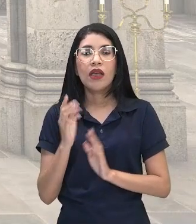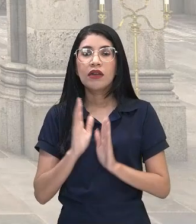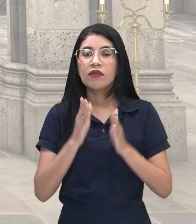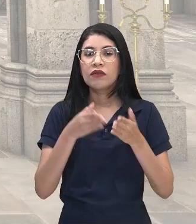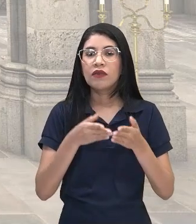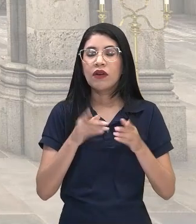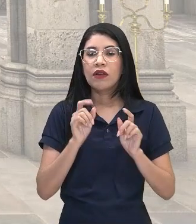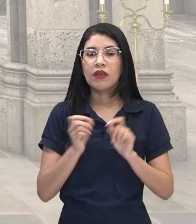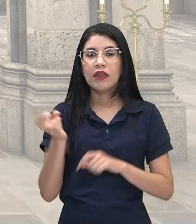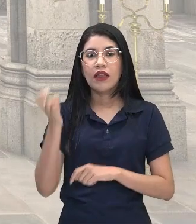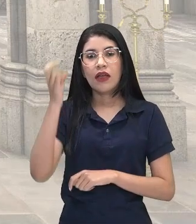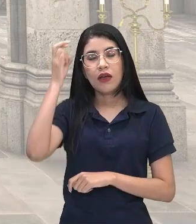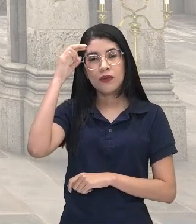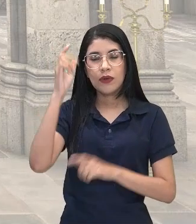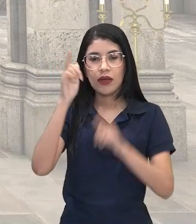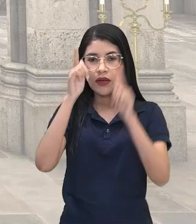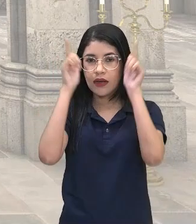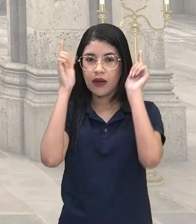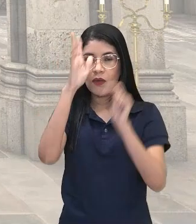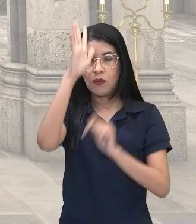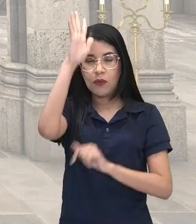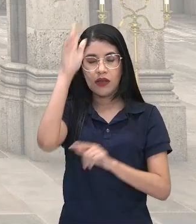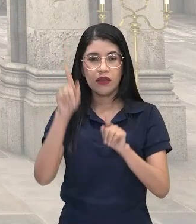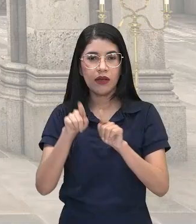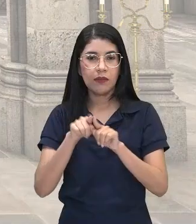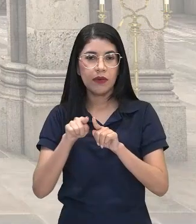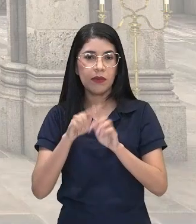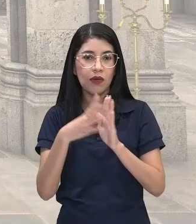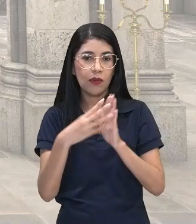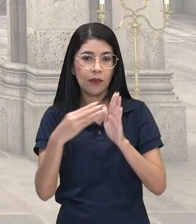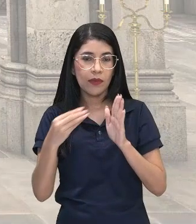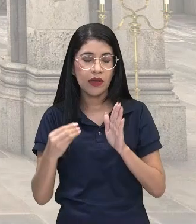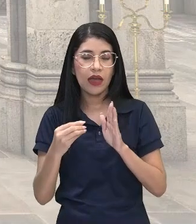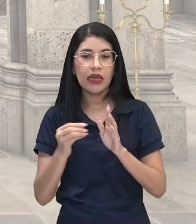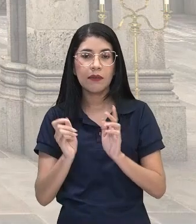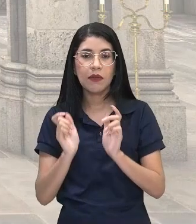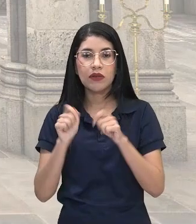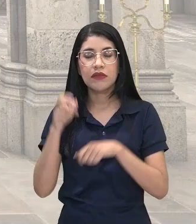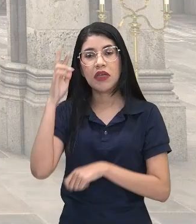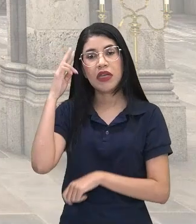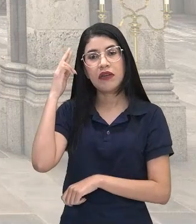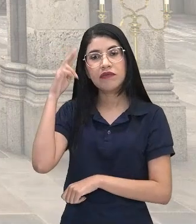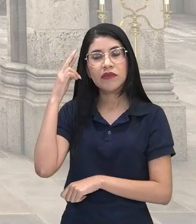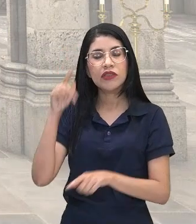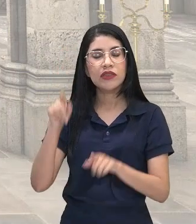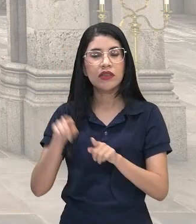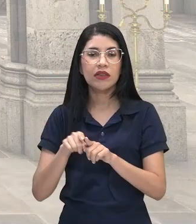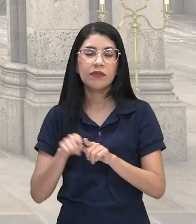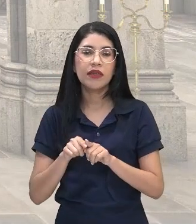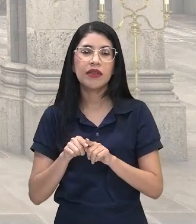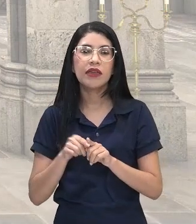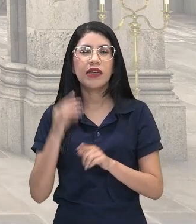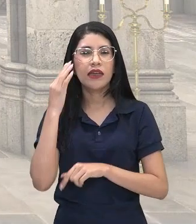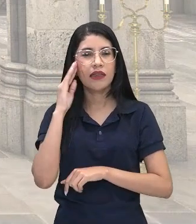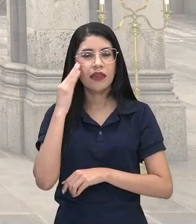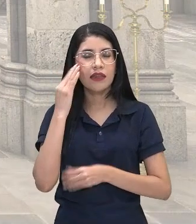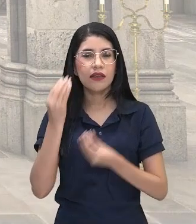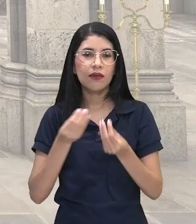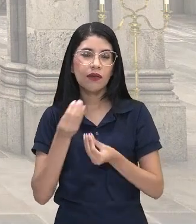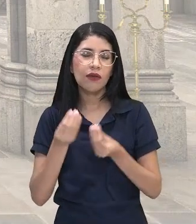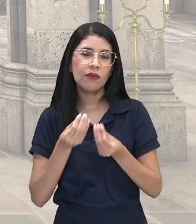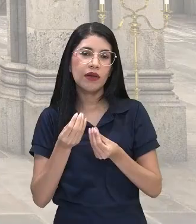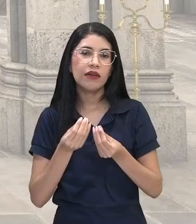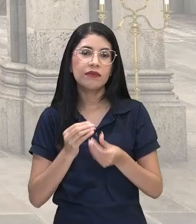cultura greco-romana, não apenas para copiá-la, mas para refletir sobre ela e assimilá-la. Pietà